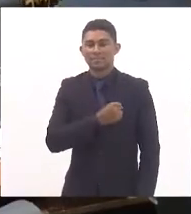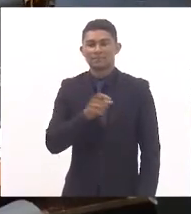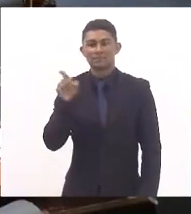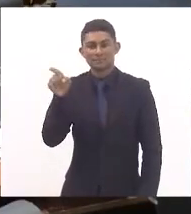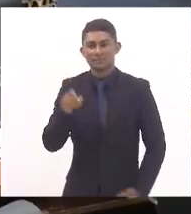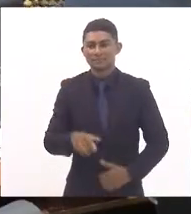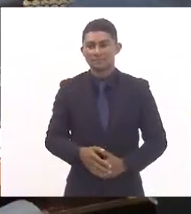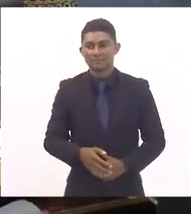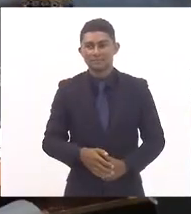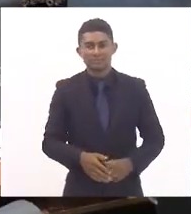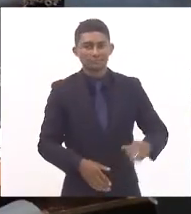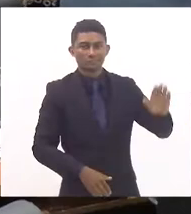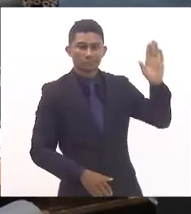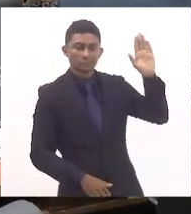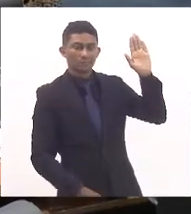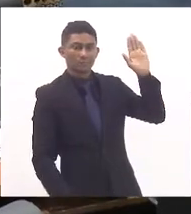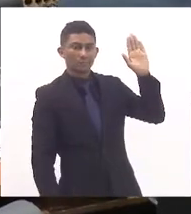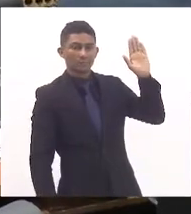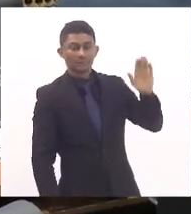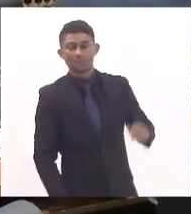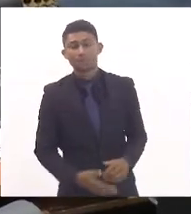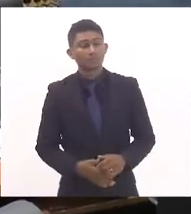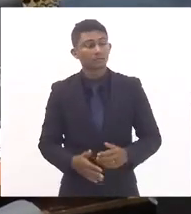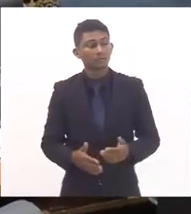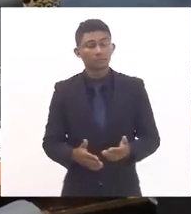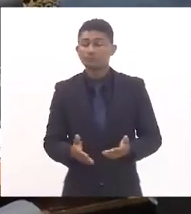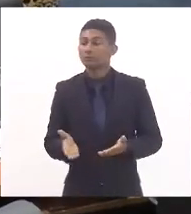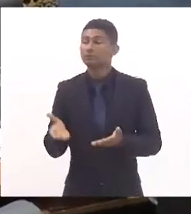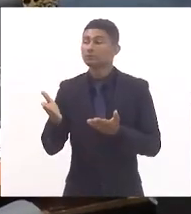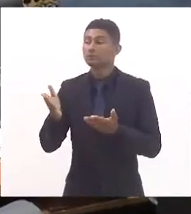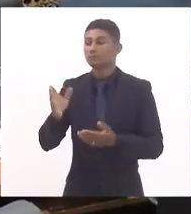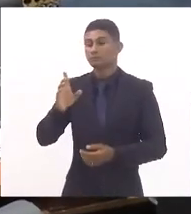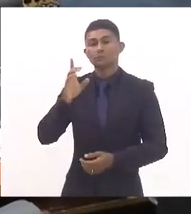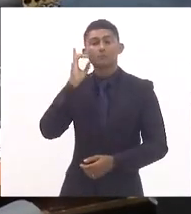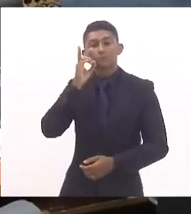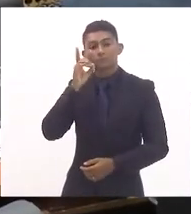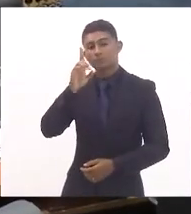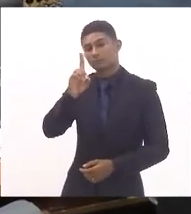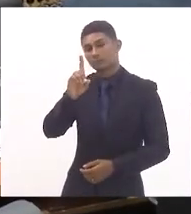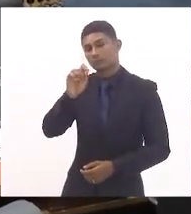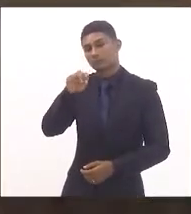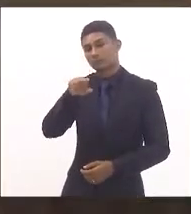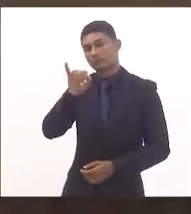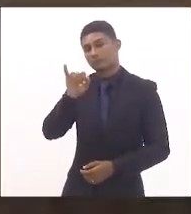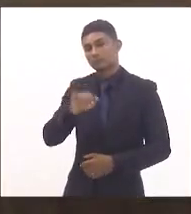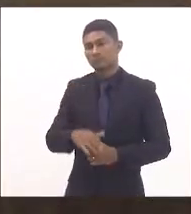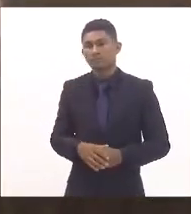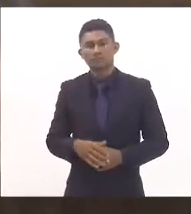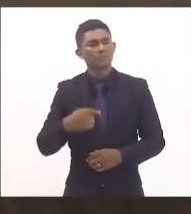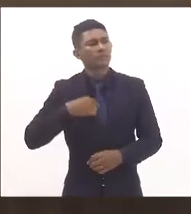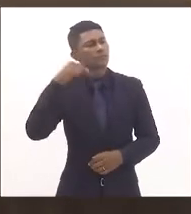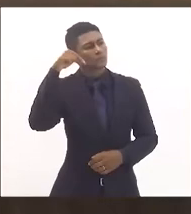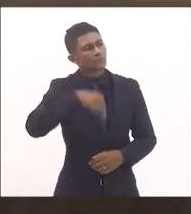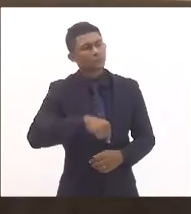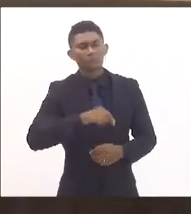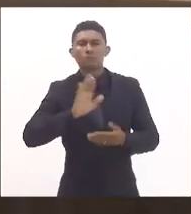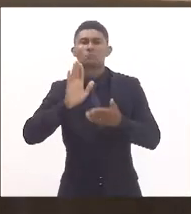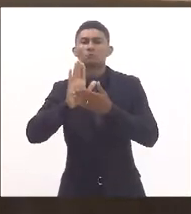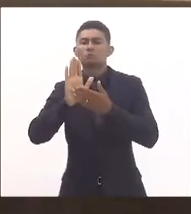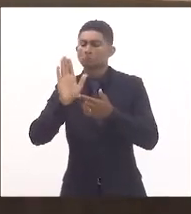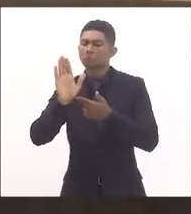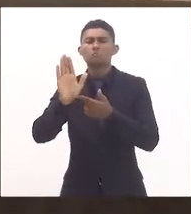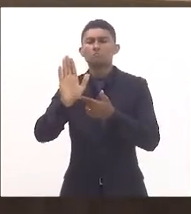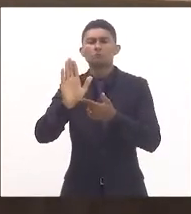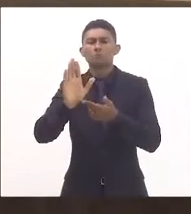Questão de ordem, presidente. Questão de ordem, deputada Dani. Presidente, eu estou aqui em mãos com a ata da reunião